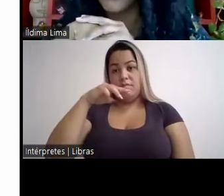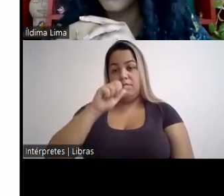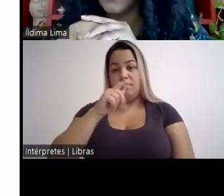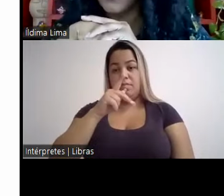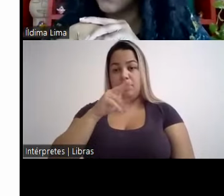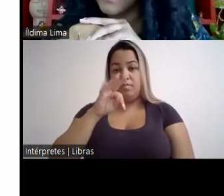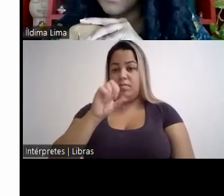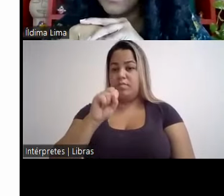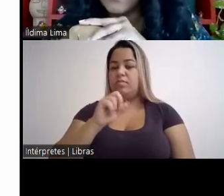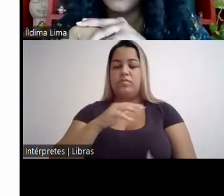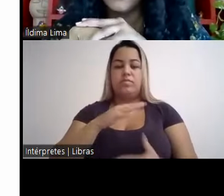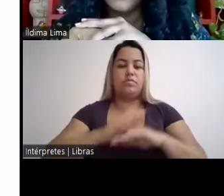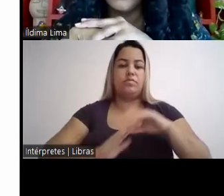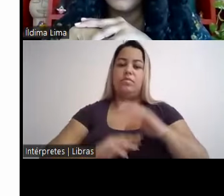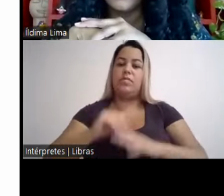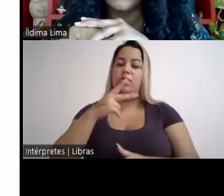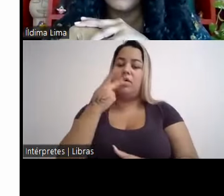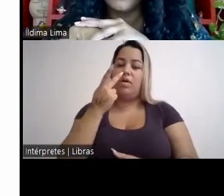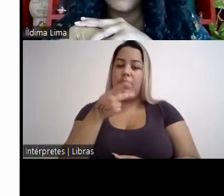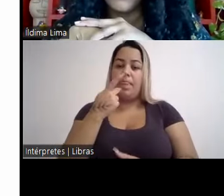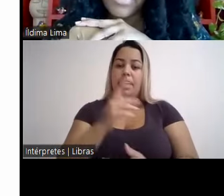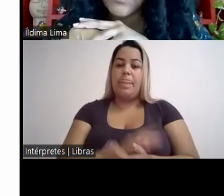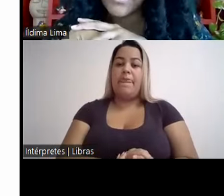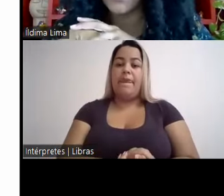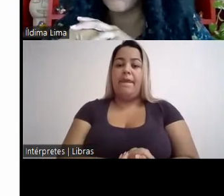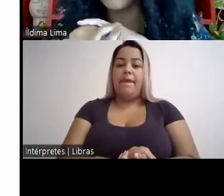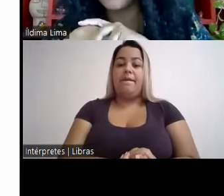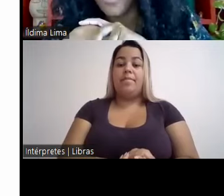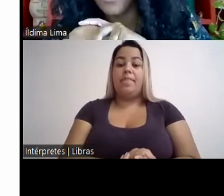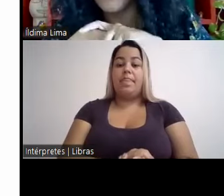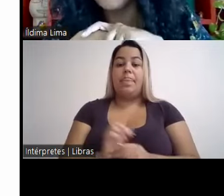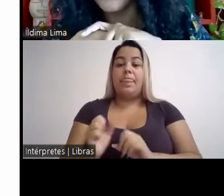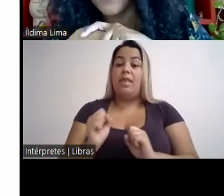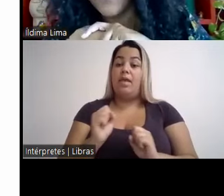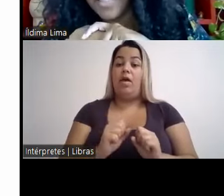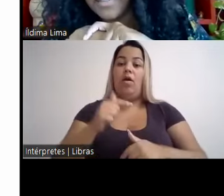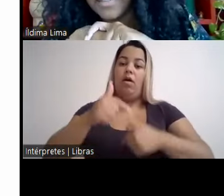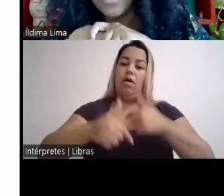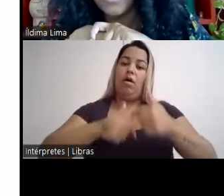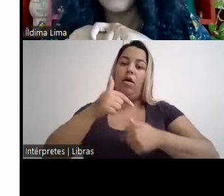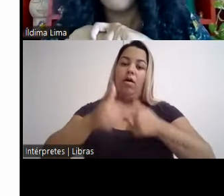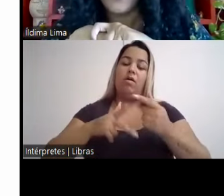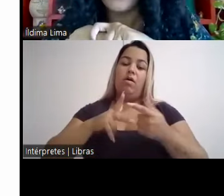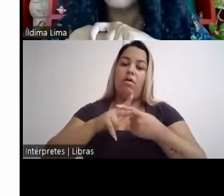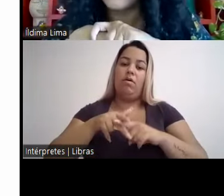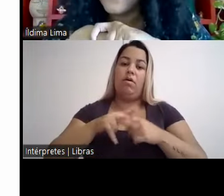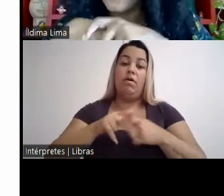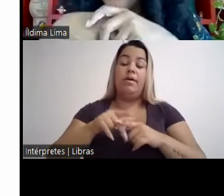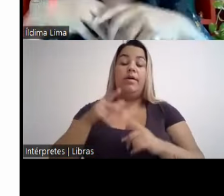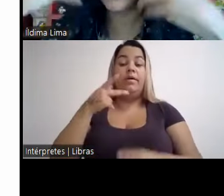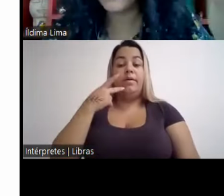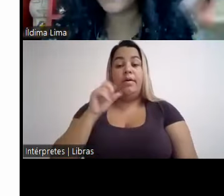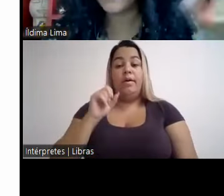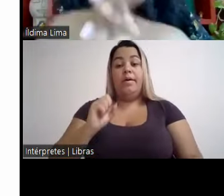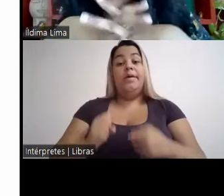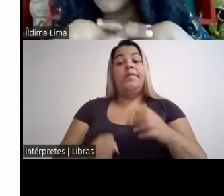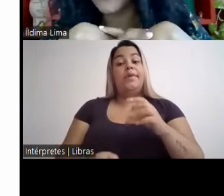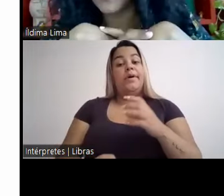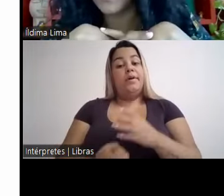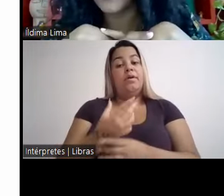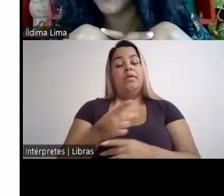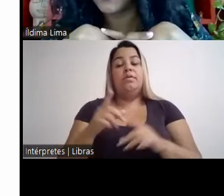tantos quanto eu citei, eu poderia utilizar o meu trabalho como ferramenta para criar, estabelecer